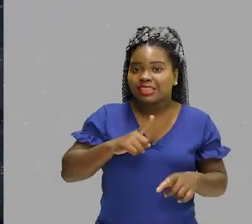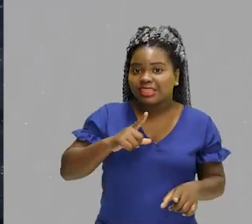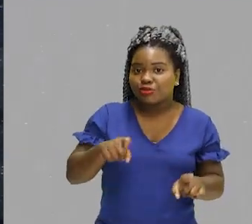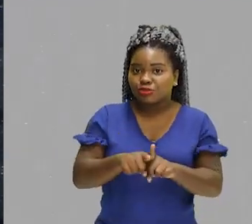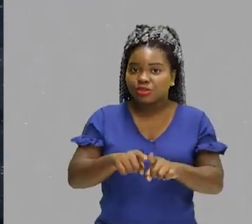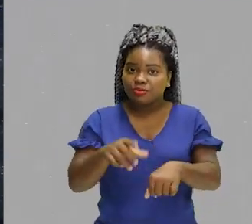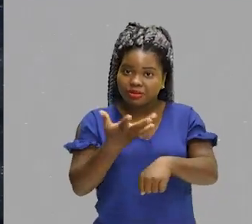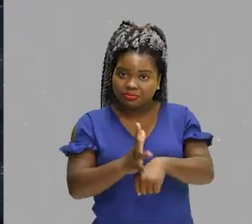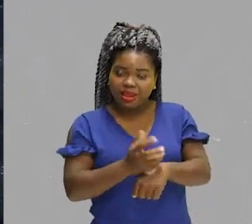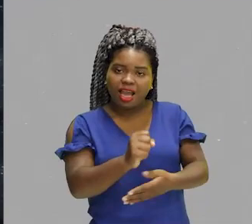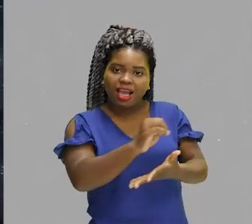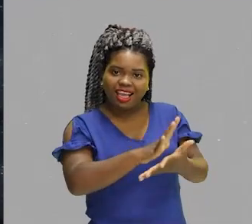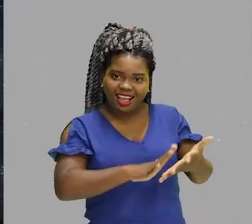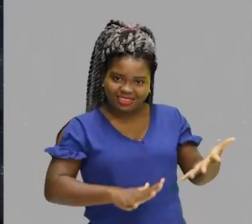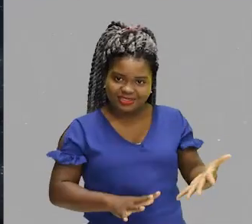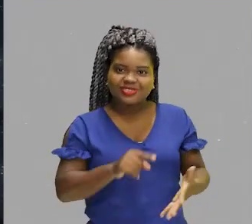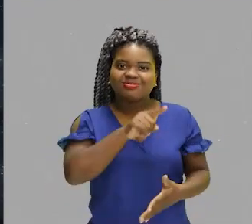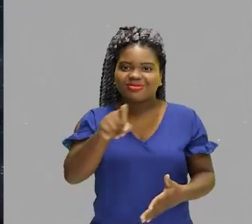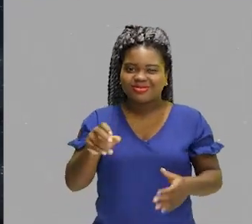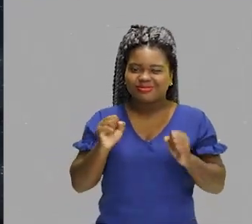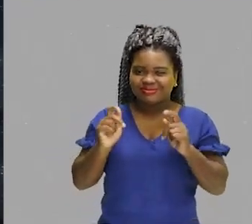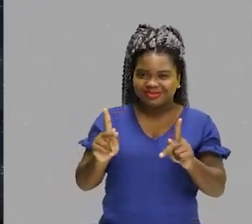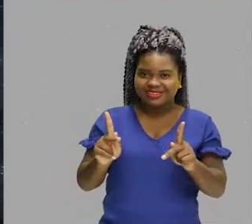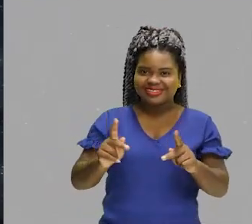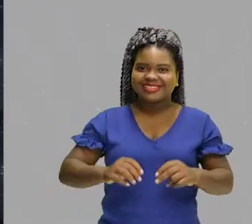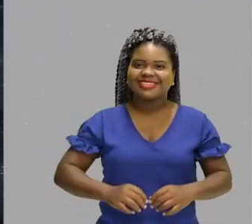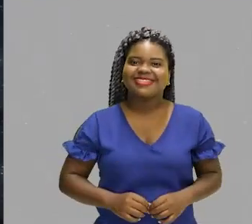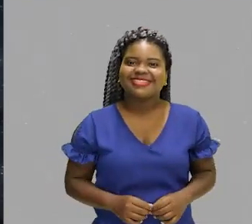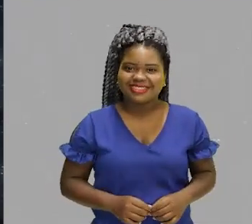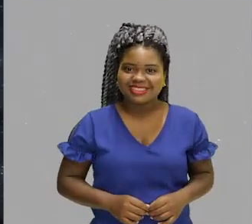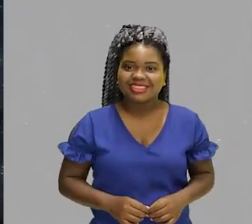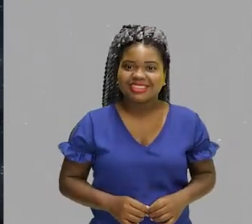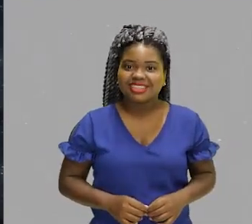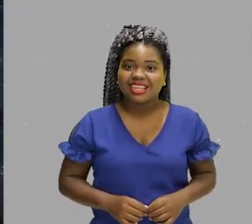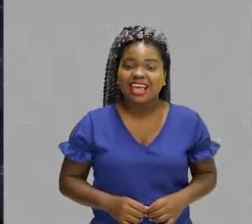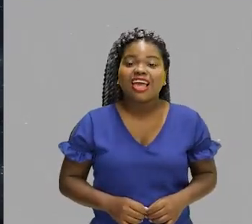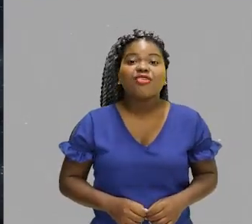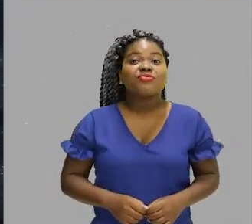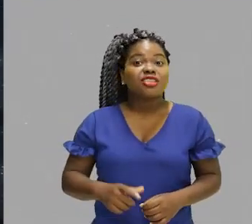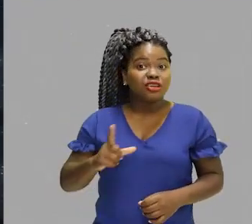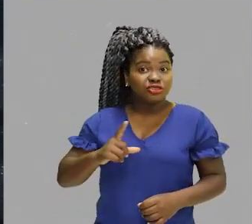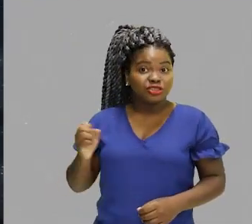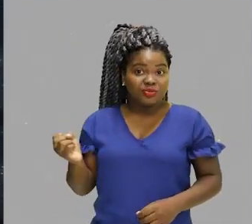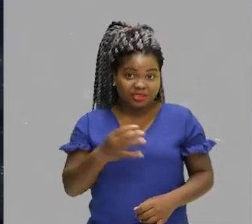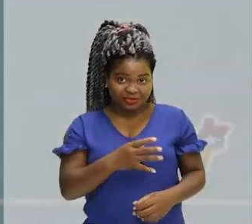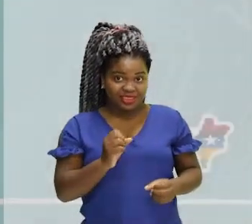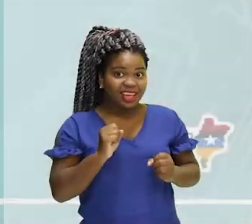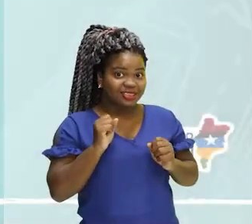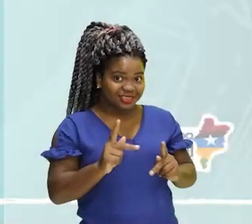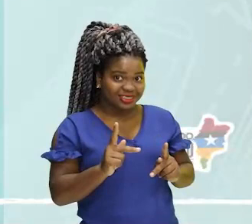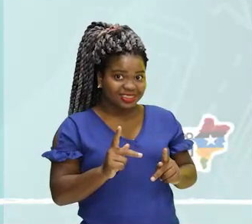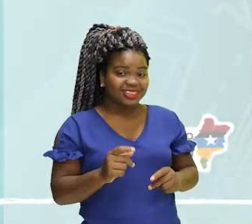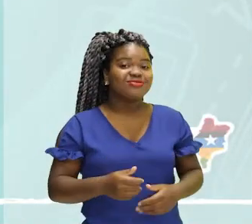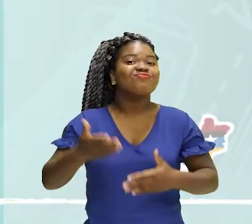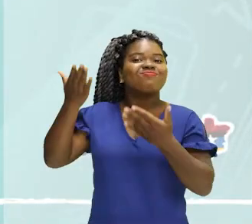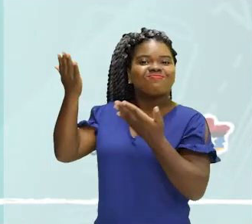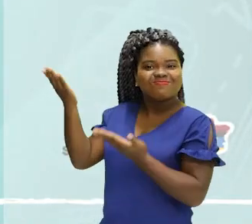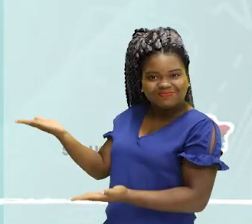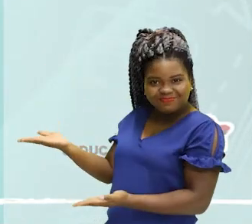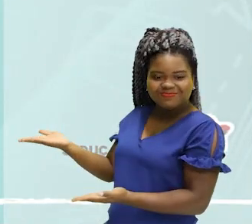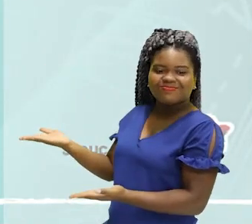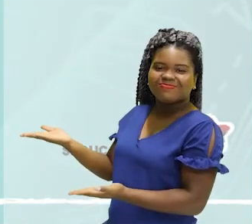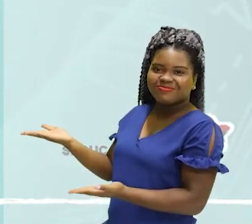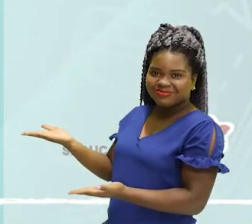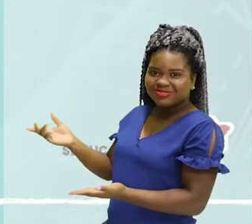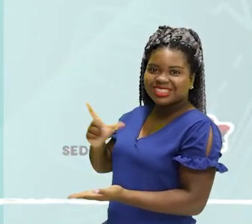pequeno exercício para vocês. Eu disse que eu tinha uma novidade, não foi? Ó, aqui, la Diana